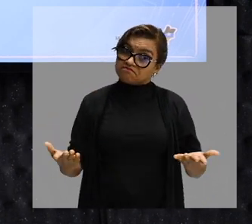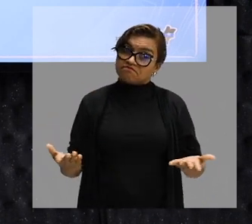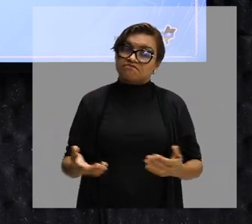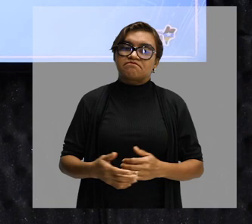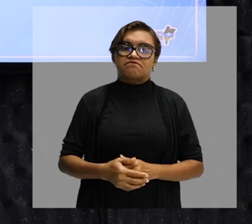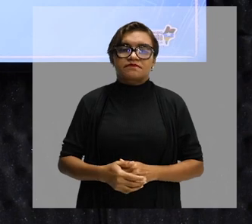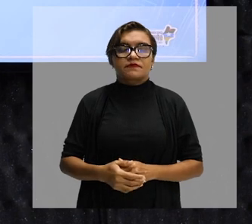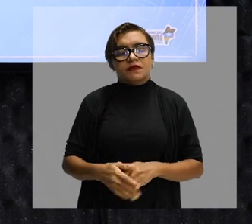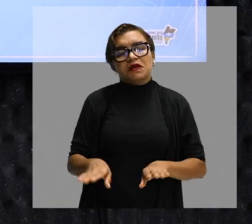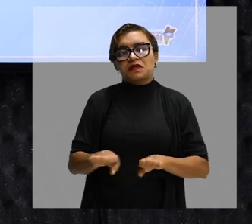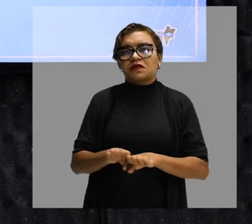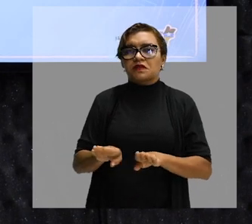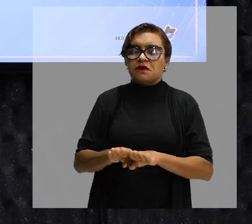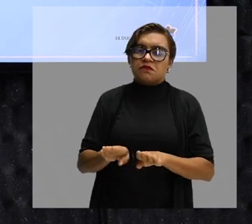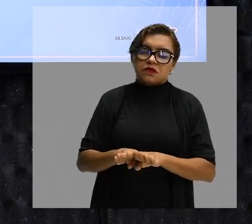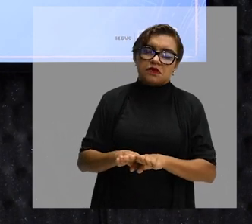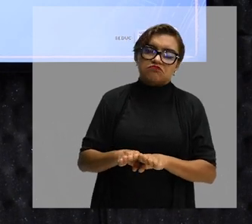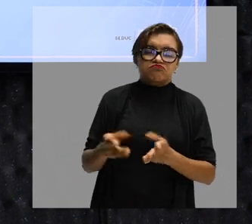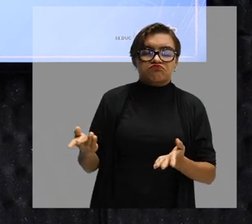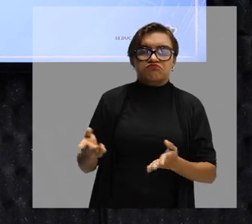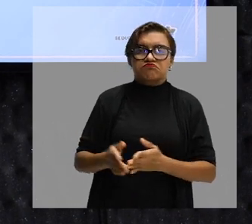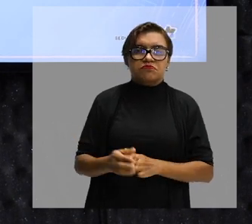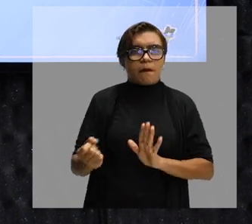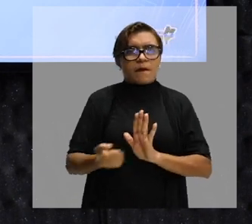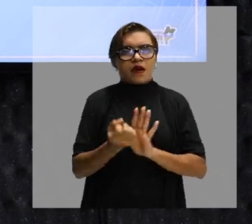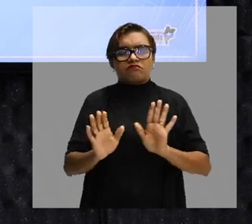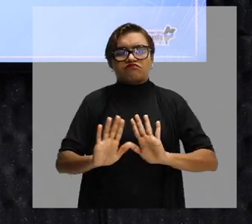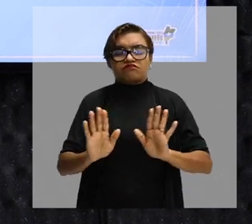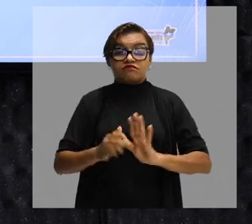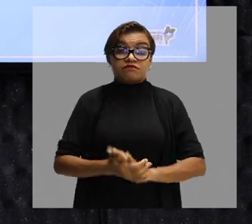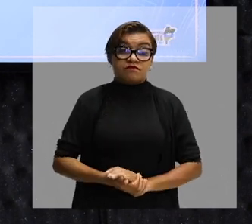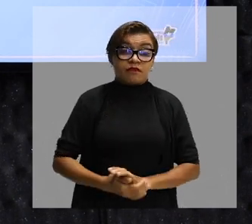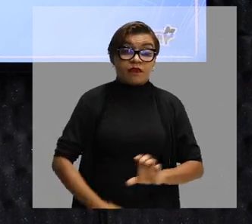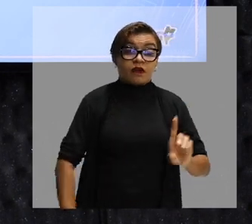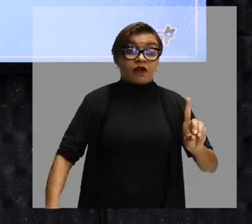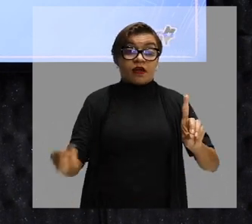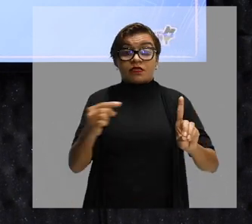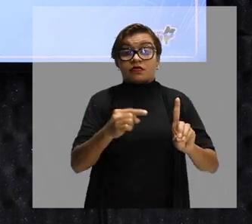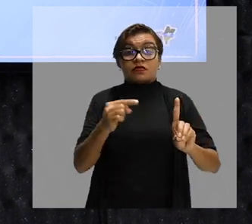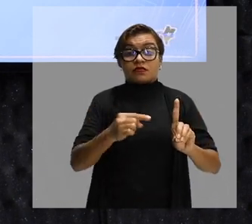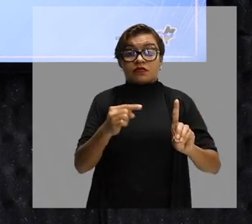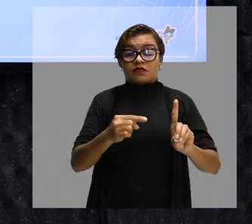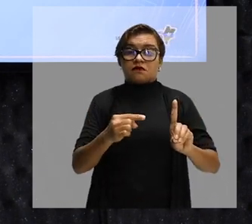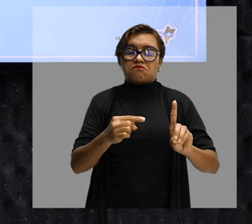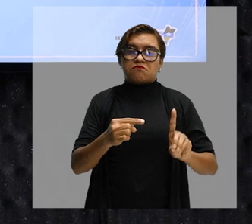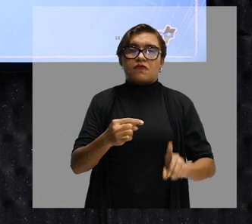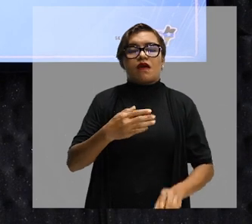dessa diferenciação liberalismo-socialismo, certo? A intenção de garantir o